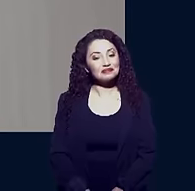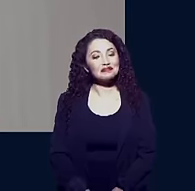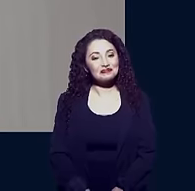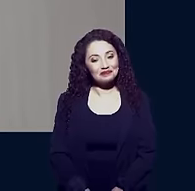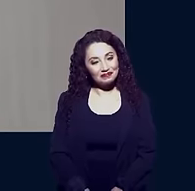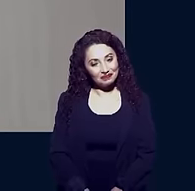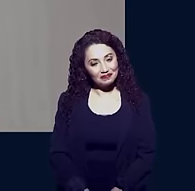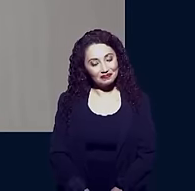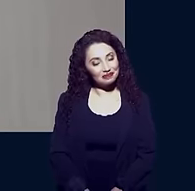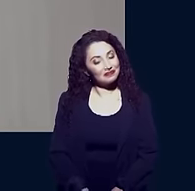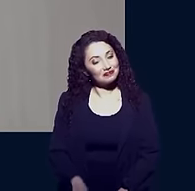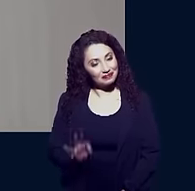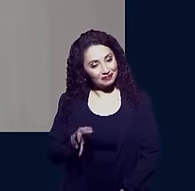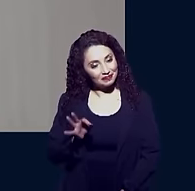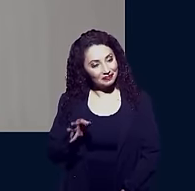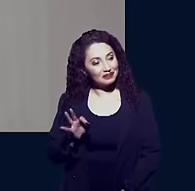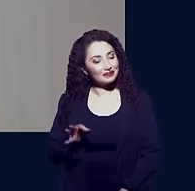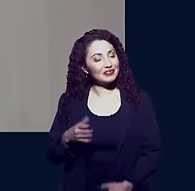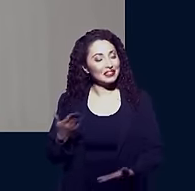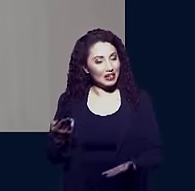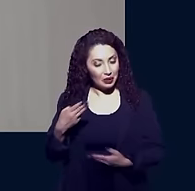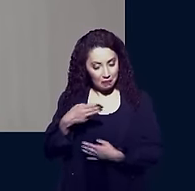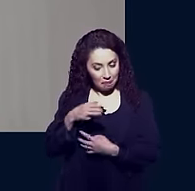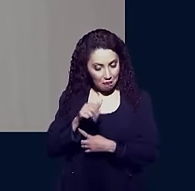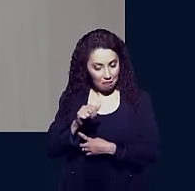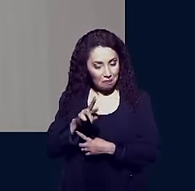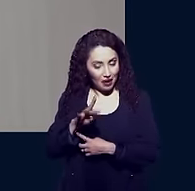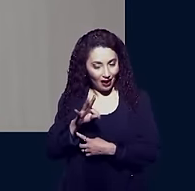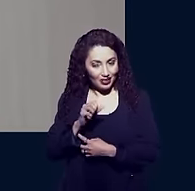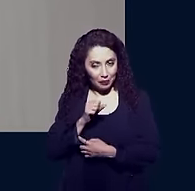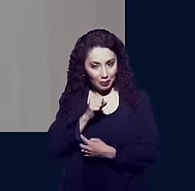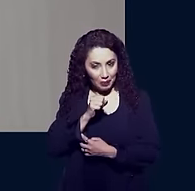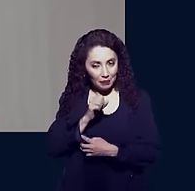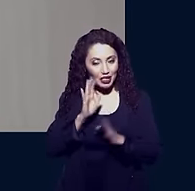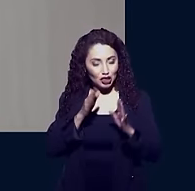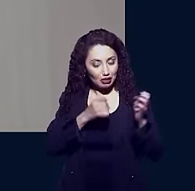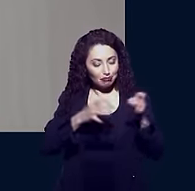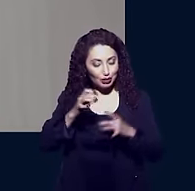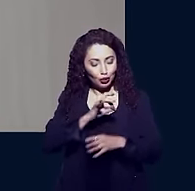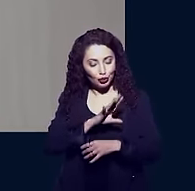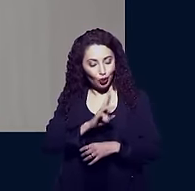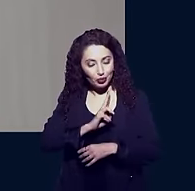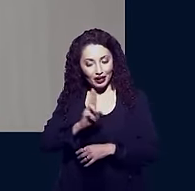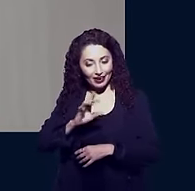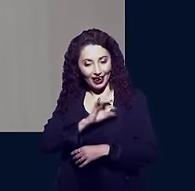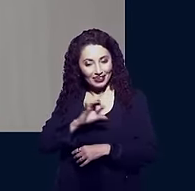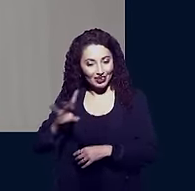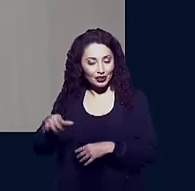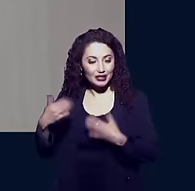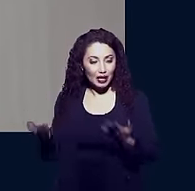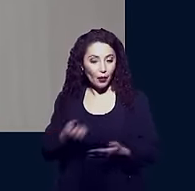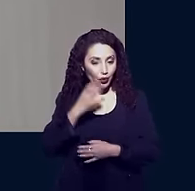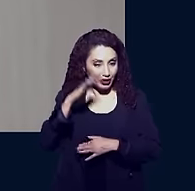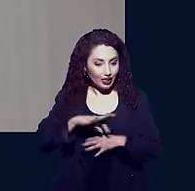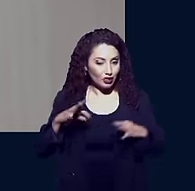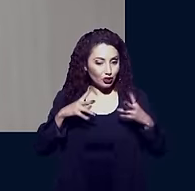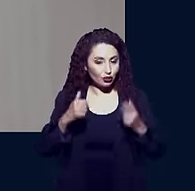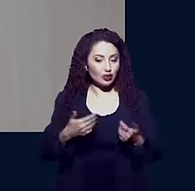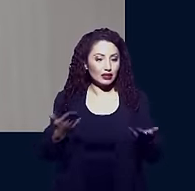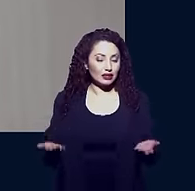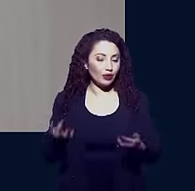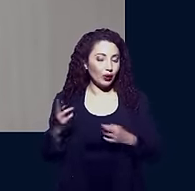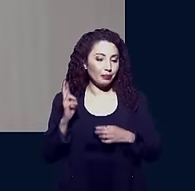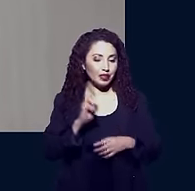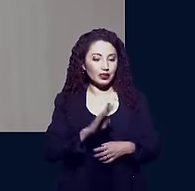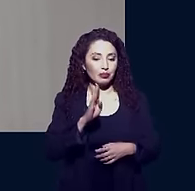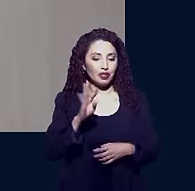bom como a mata já apresentou a todos aqui eu gostaria só de dar boa tarde a todos eh em nome do BTG pactual agradecer